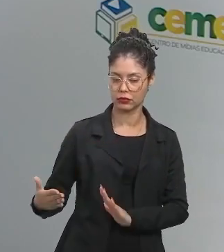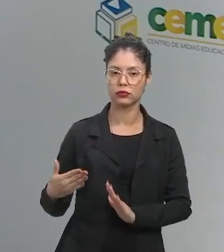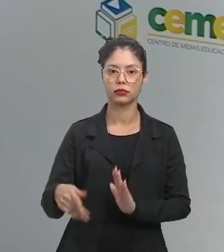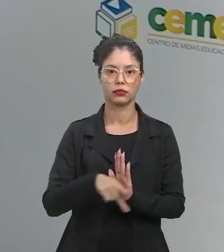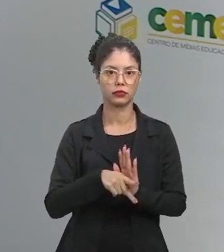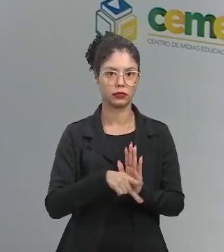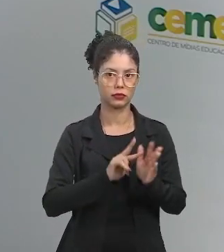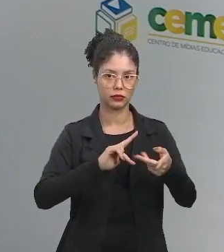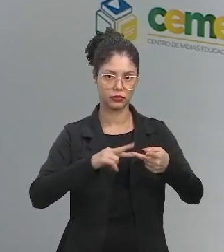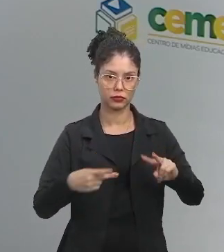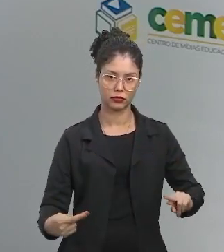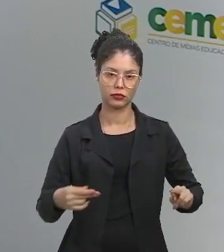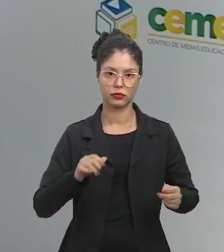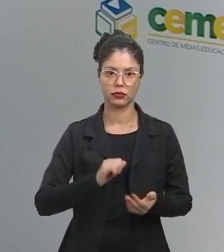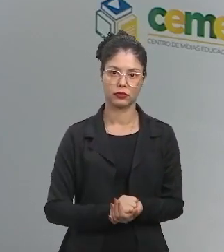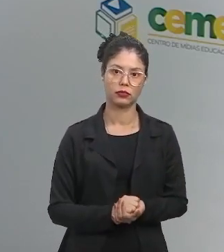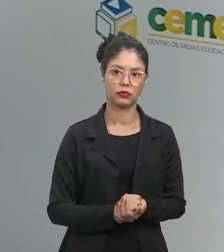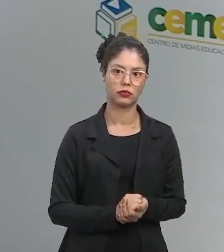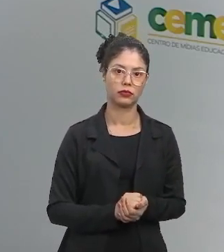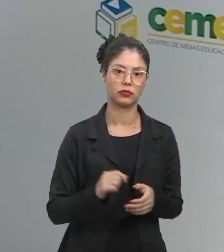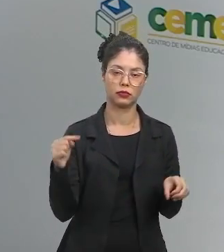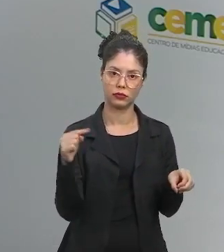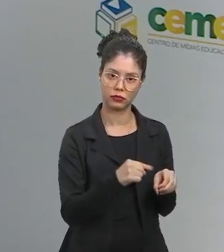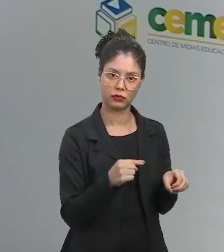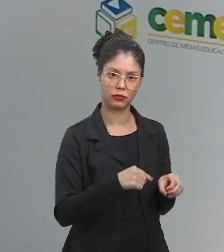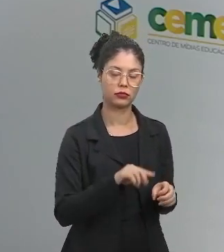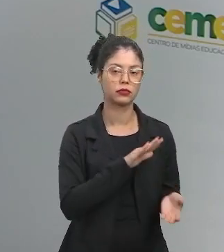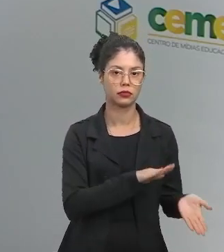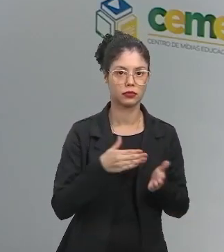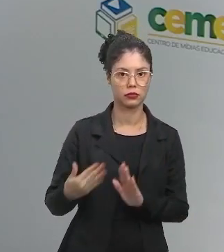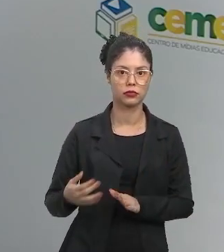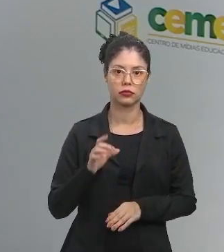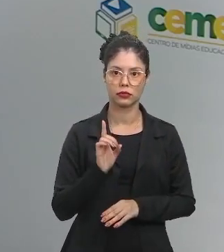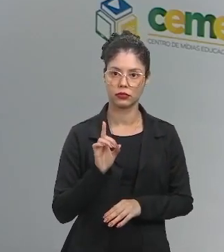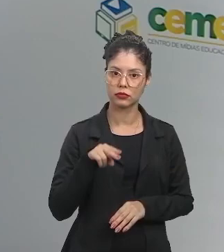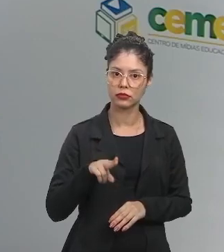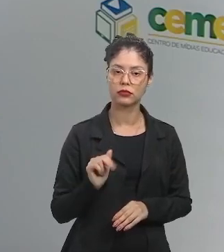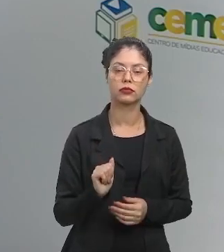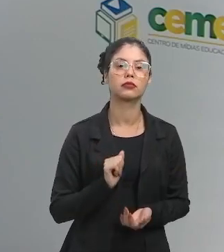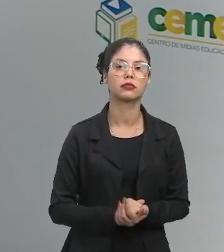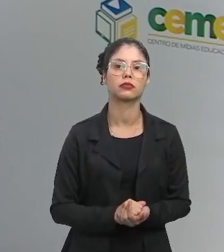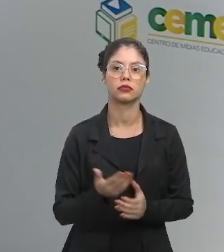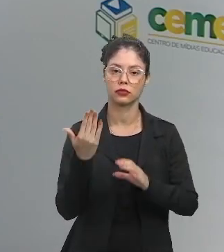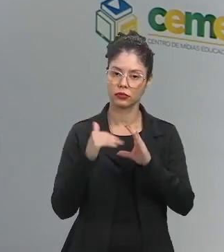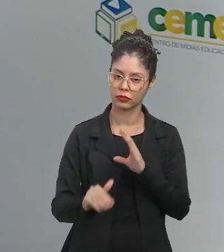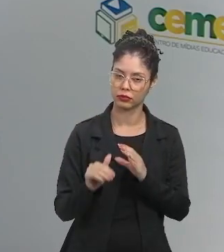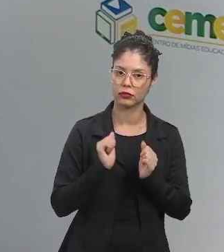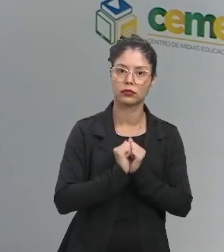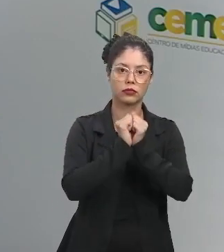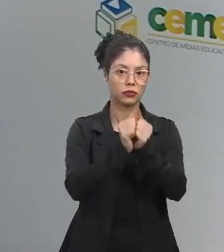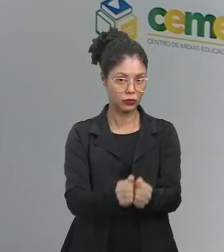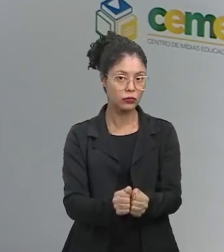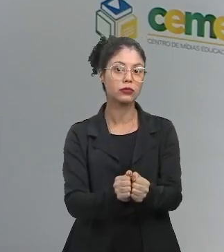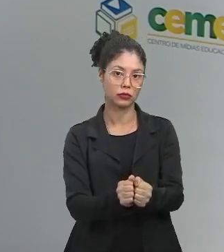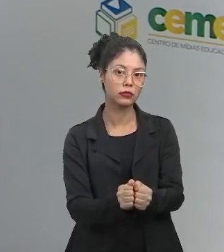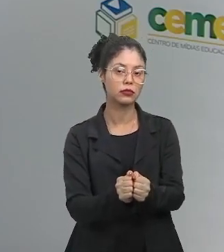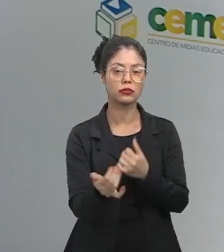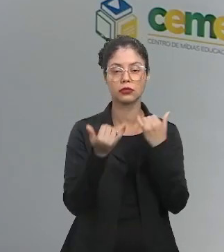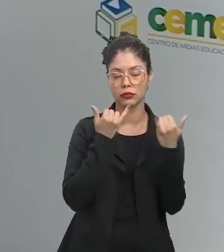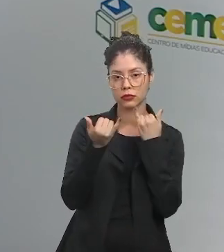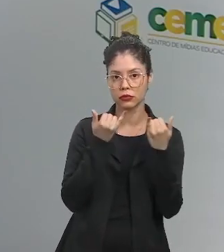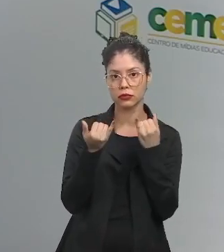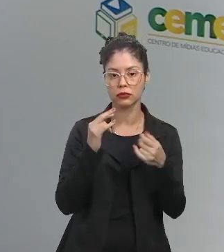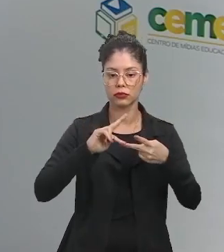DNA. Todos foram formados no núcleo a partir do DNA. Mas o RNA mensageiro é o que carrega consigo a